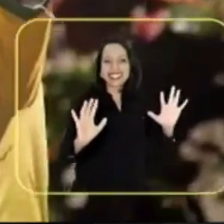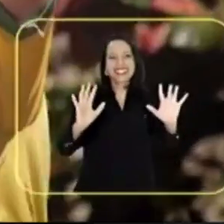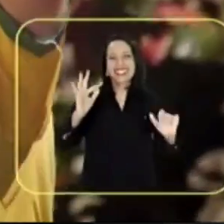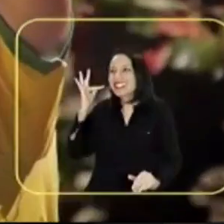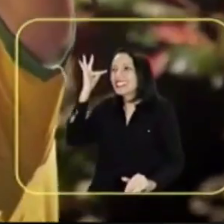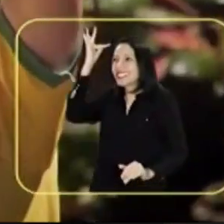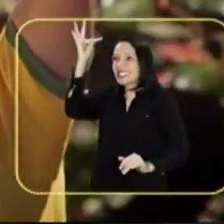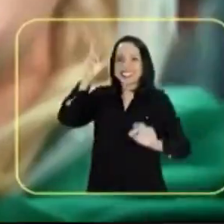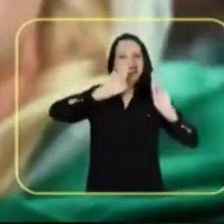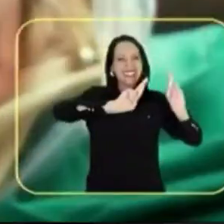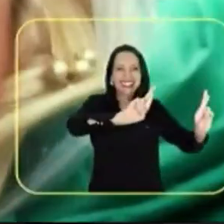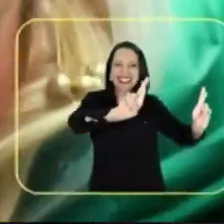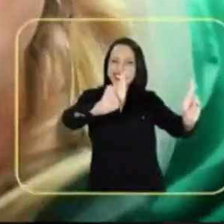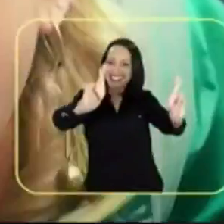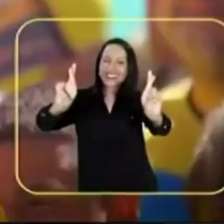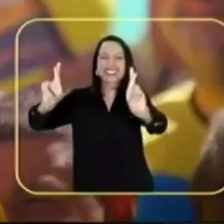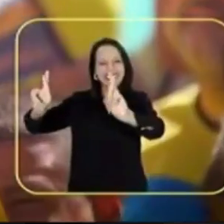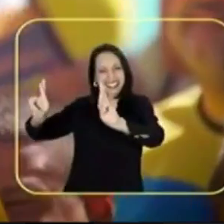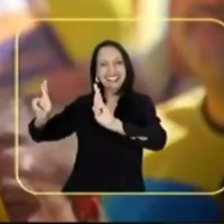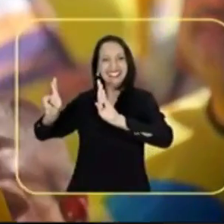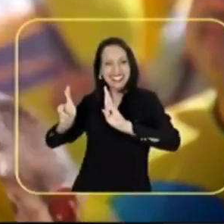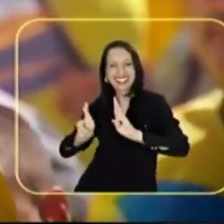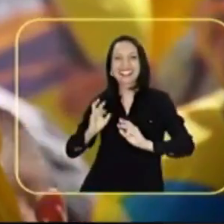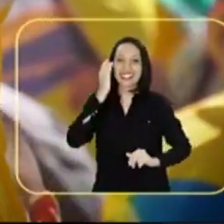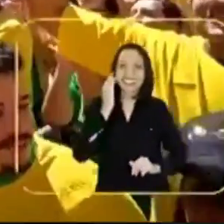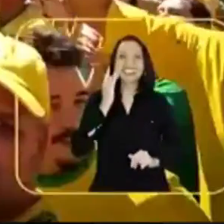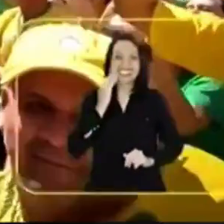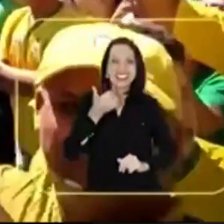me leva, que o futuro nos espera.